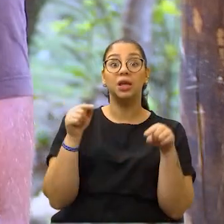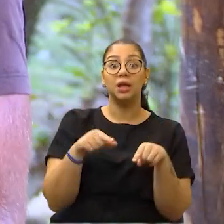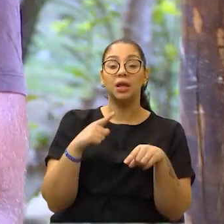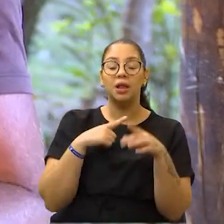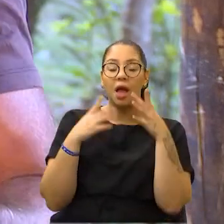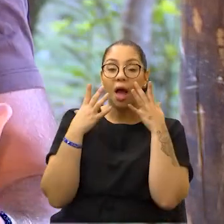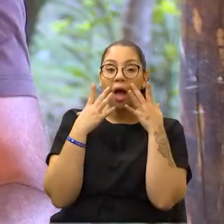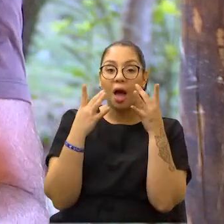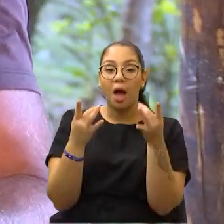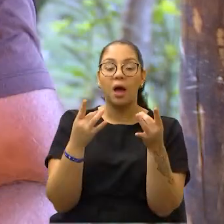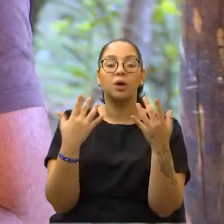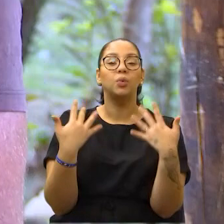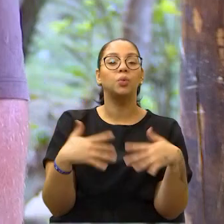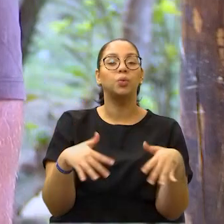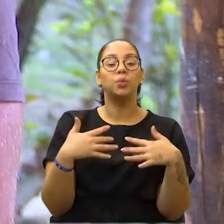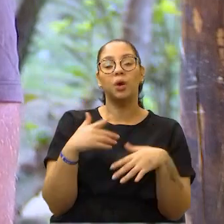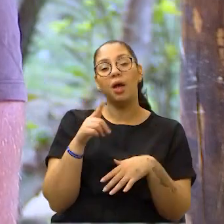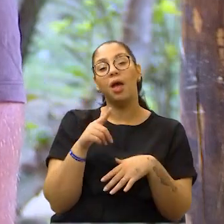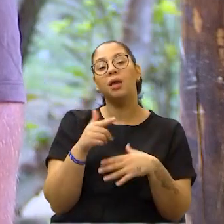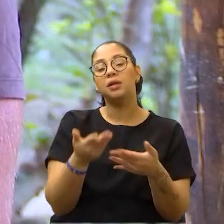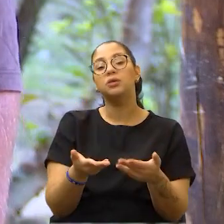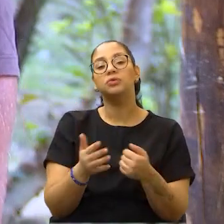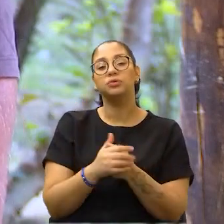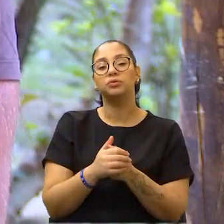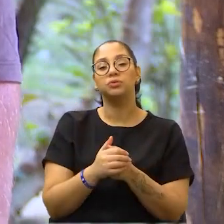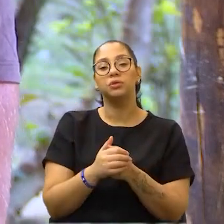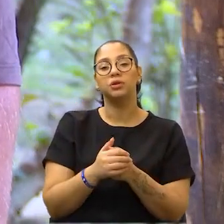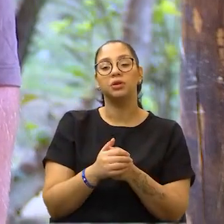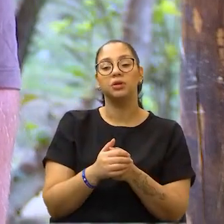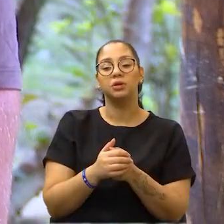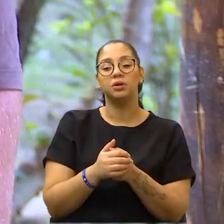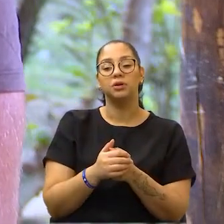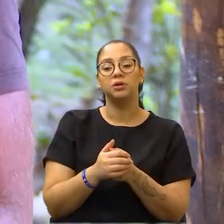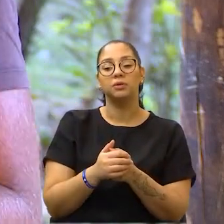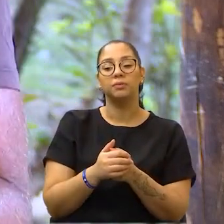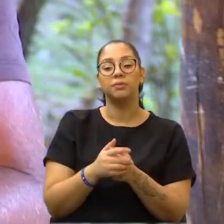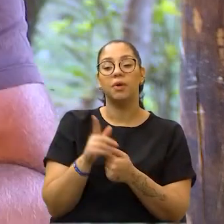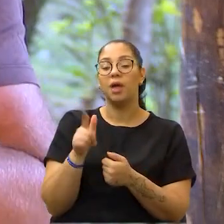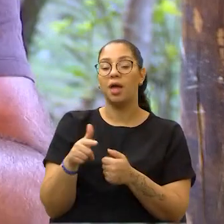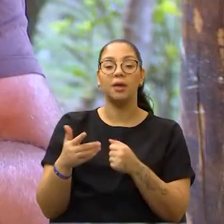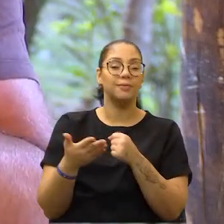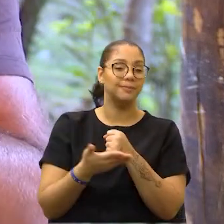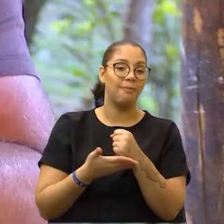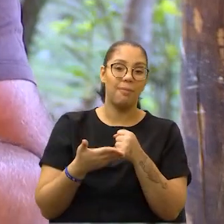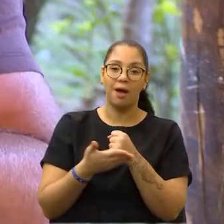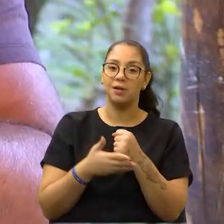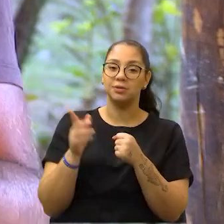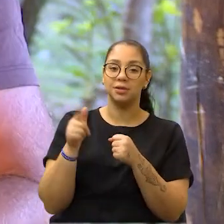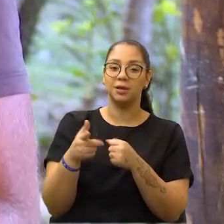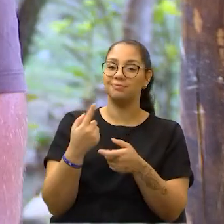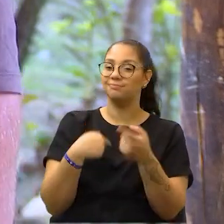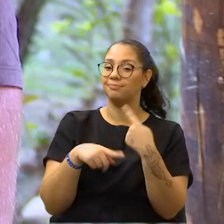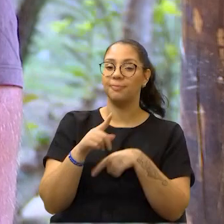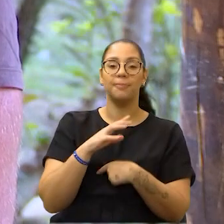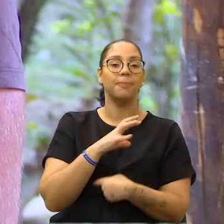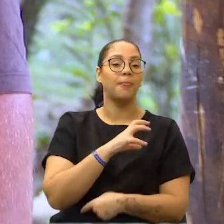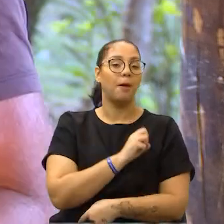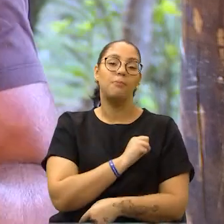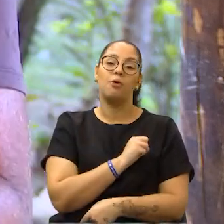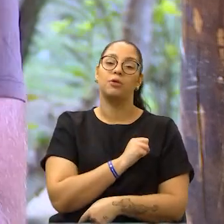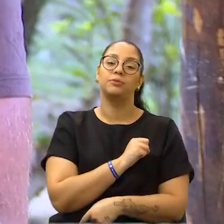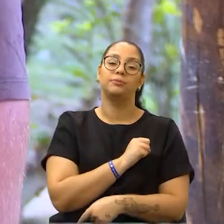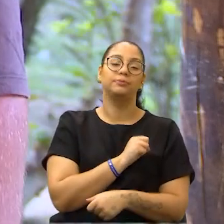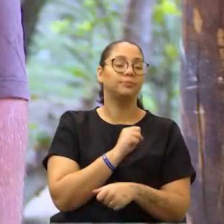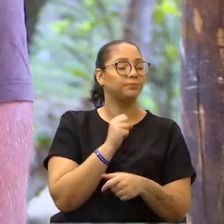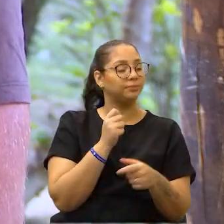E quando chega aqui a gente olha para isso e é isso, é o nosso, vamos dizer assim, é o nosso eixo, né? Transformar